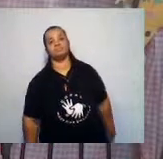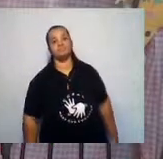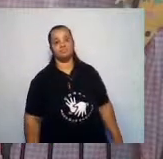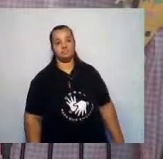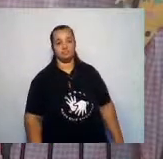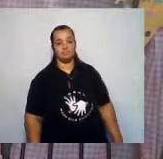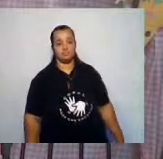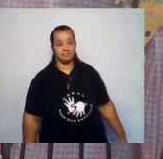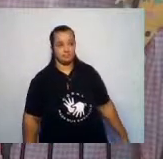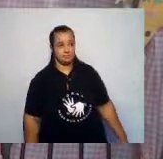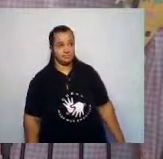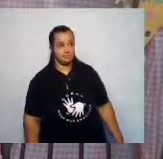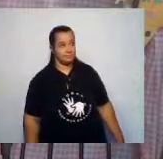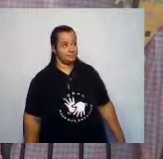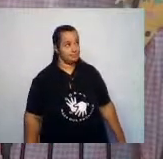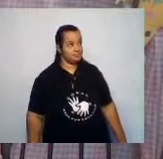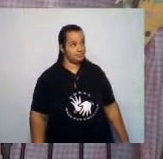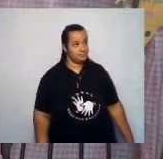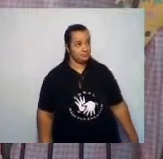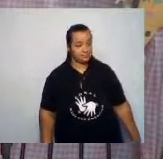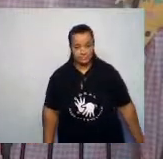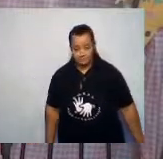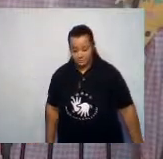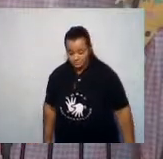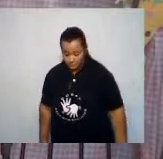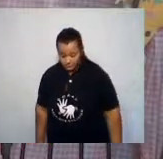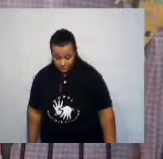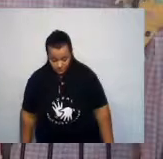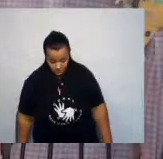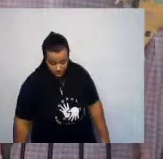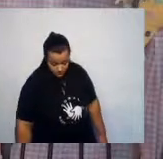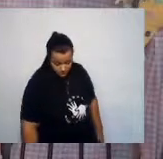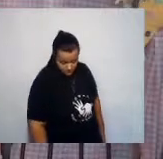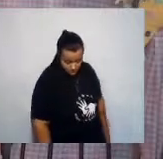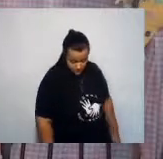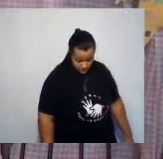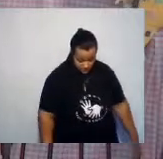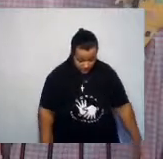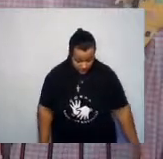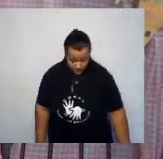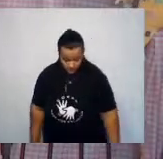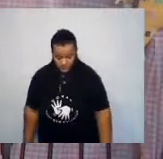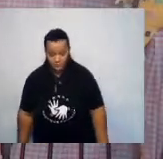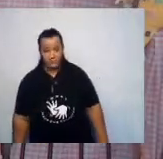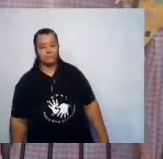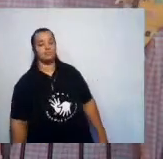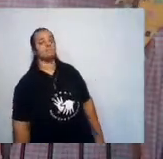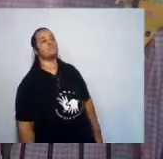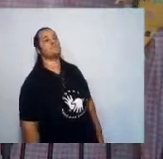para vocês. Vamos um de música, então. Um abraço pro Claudinei, querido. Ah, o Claudinei, não pode faltar, Claudinei.